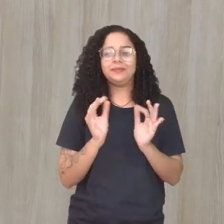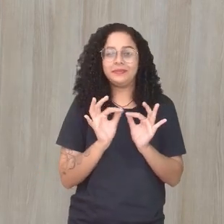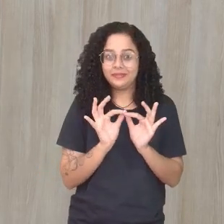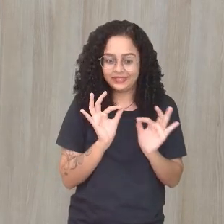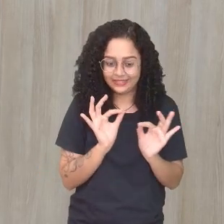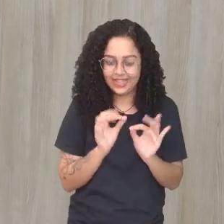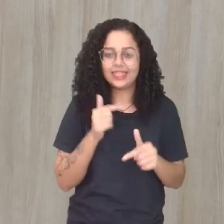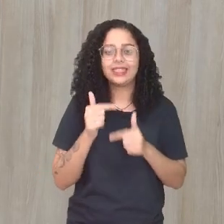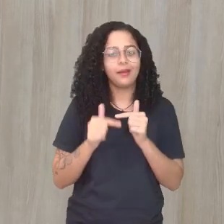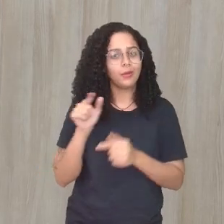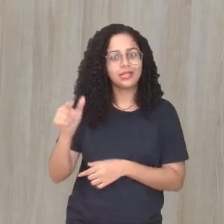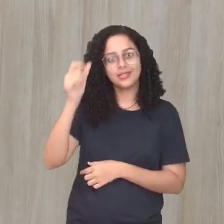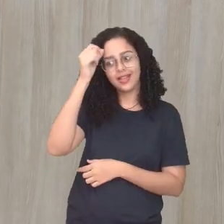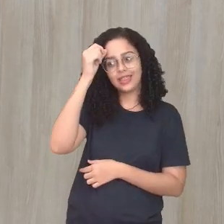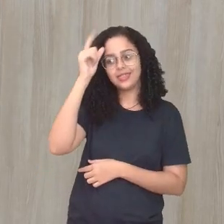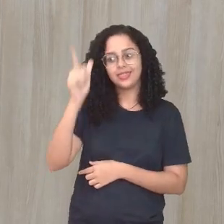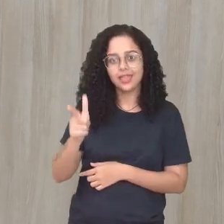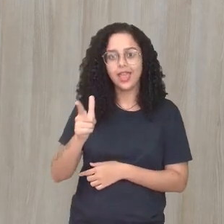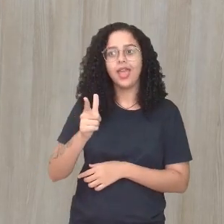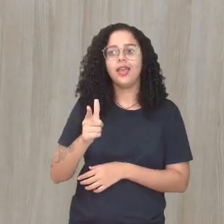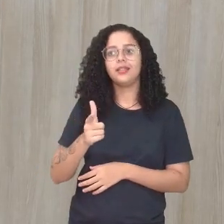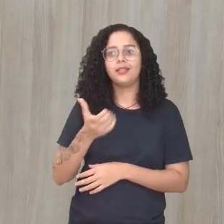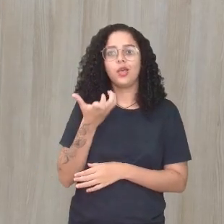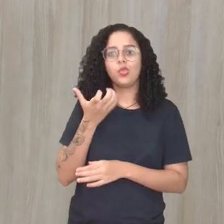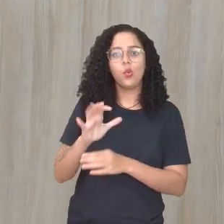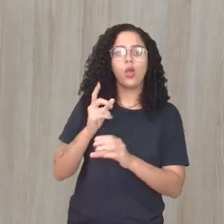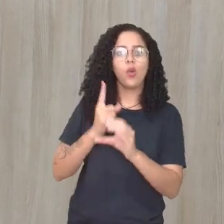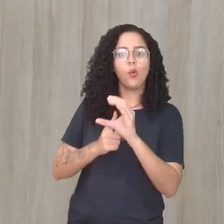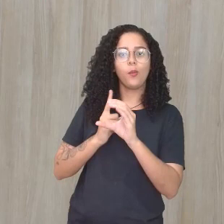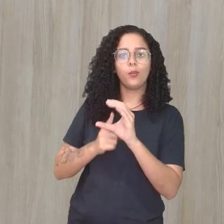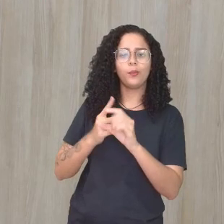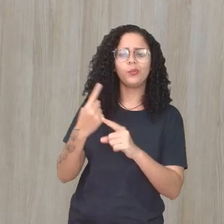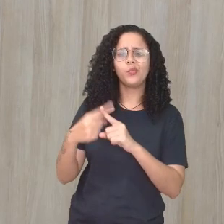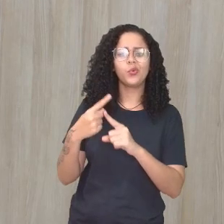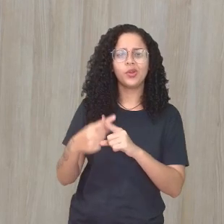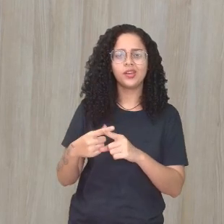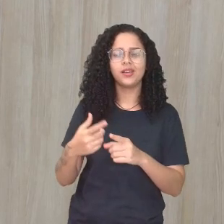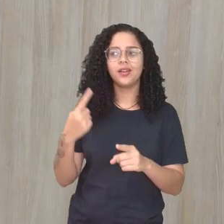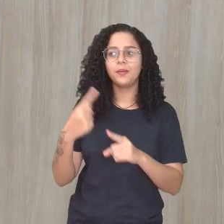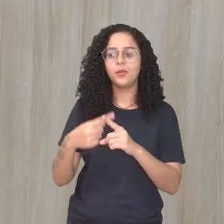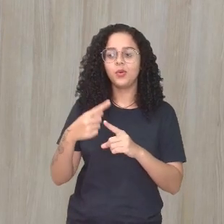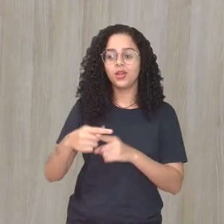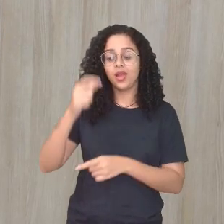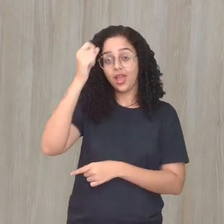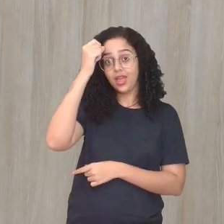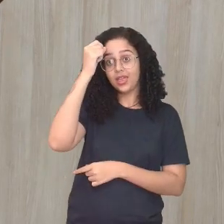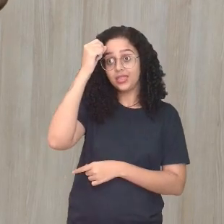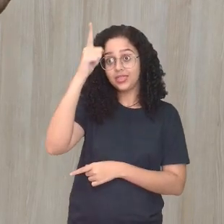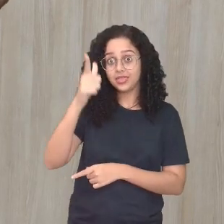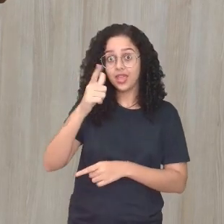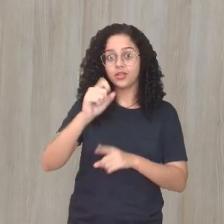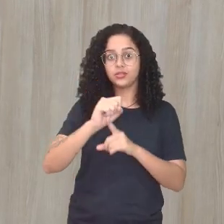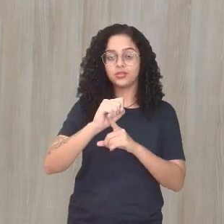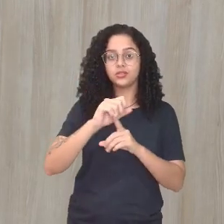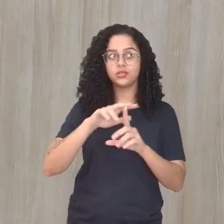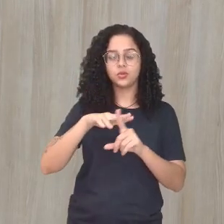trabalham muito com essa ideia, né, do anticomunismo, porque a ideologia socialista, comunista, ela